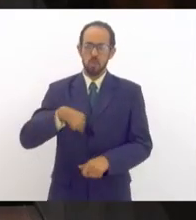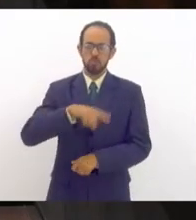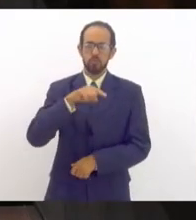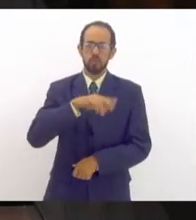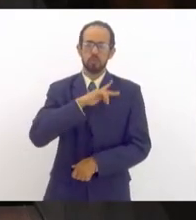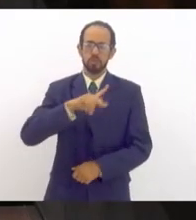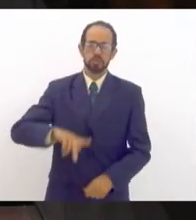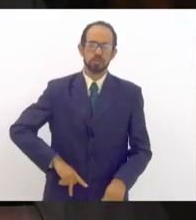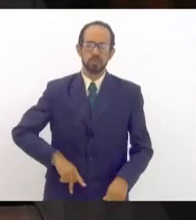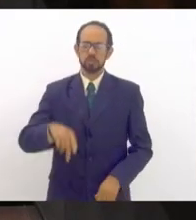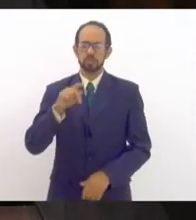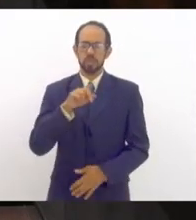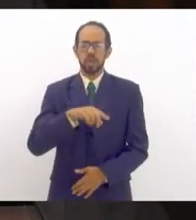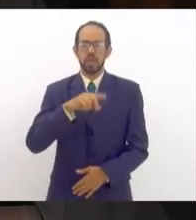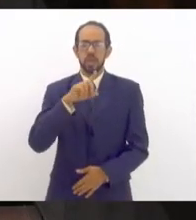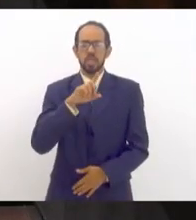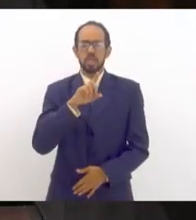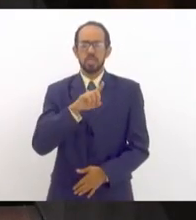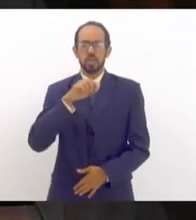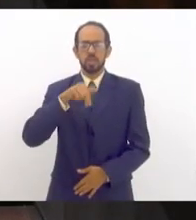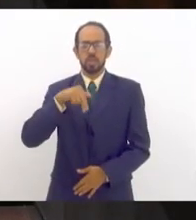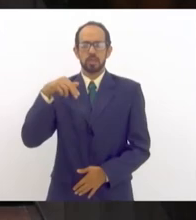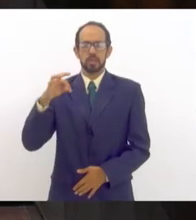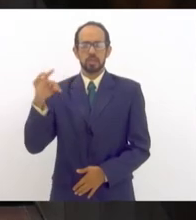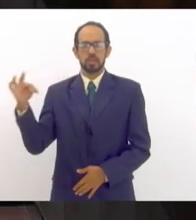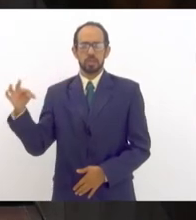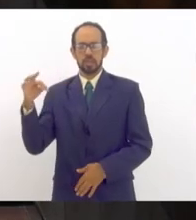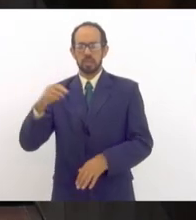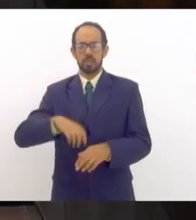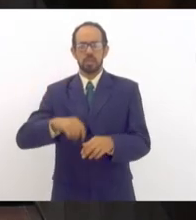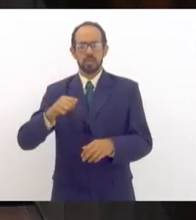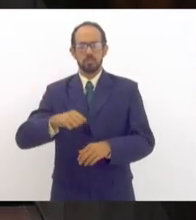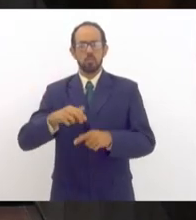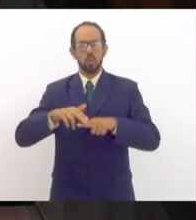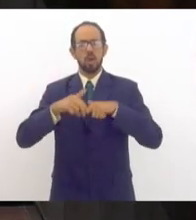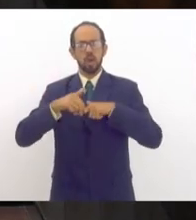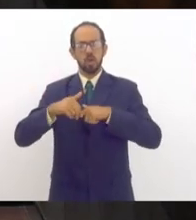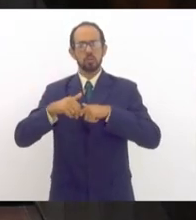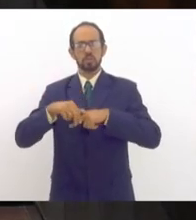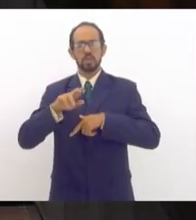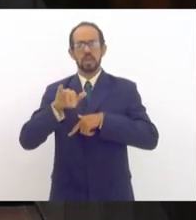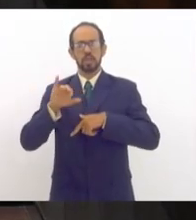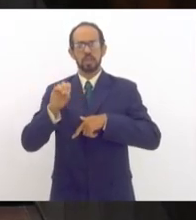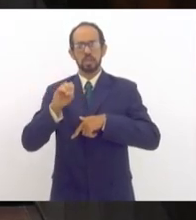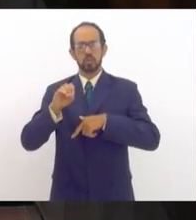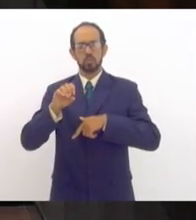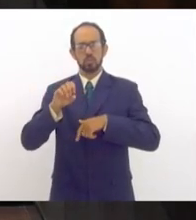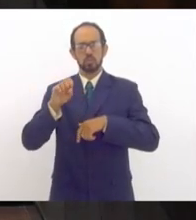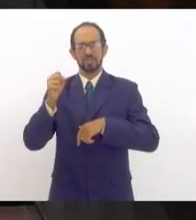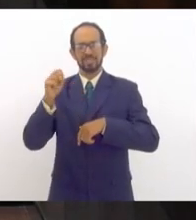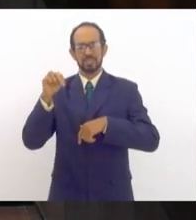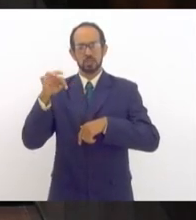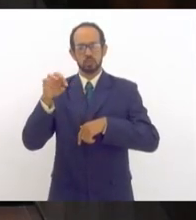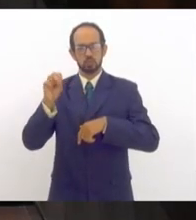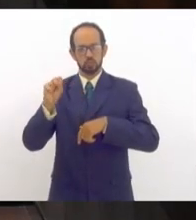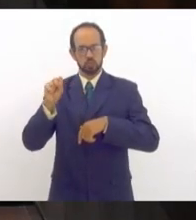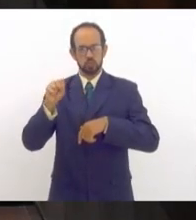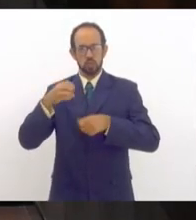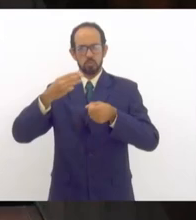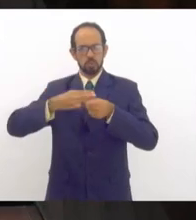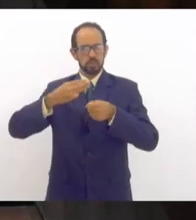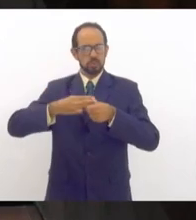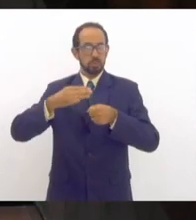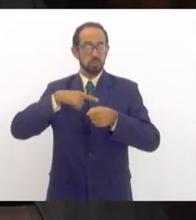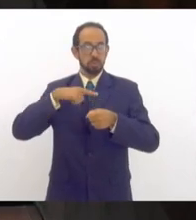para poder cobrar a questão dos pedágios da Rio Santos Mangaratiba hoje tem dois pedágios no seu